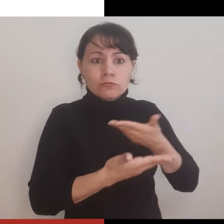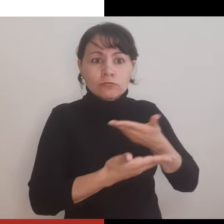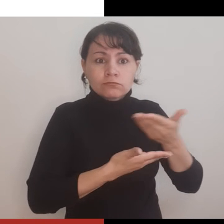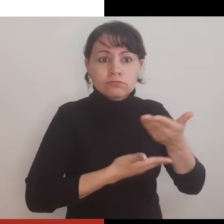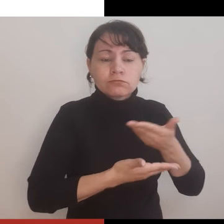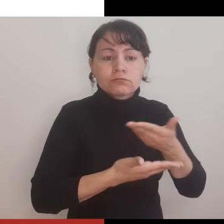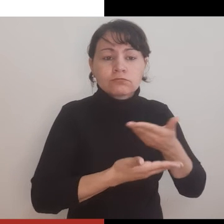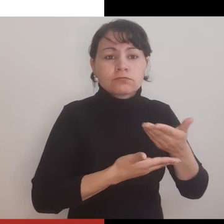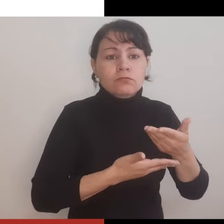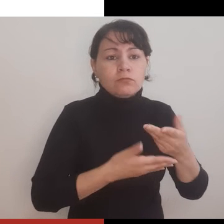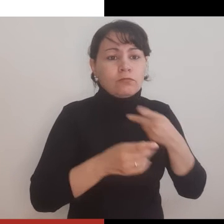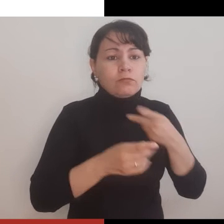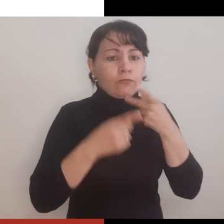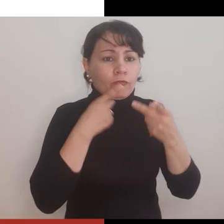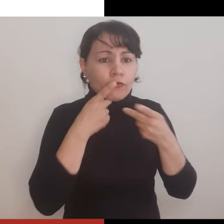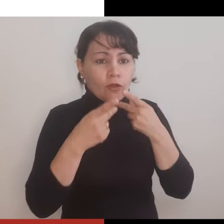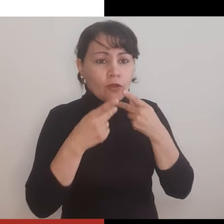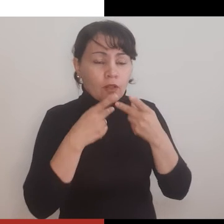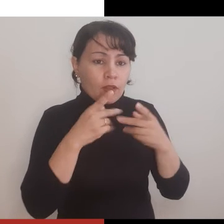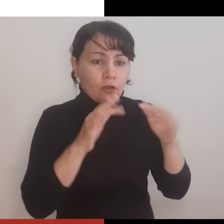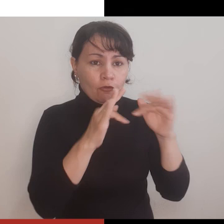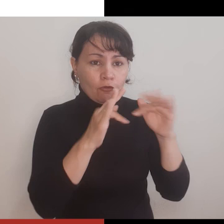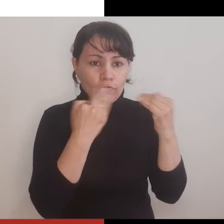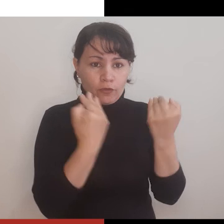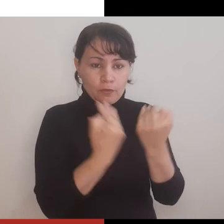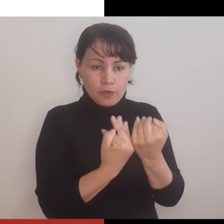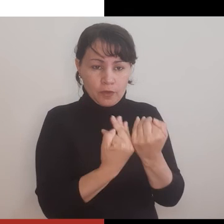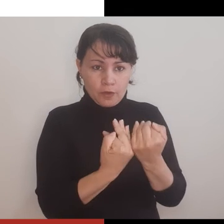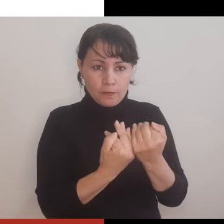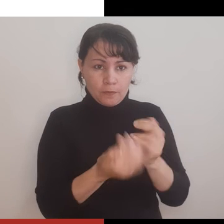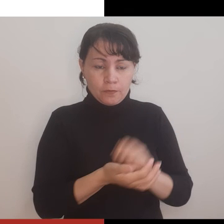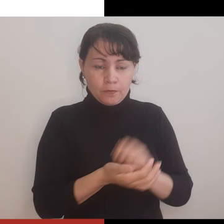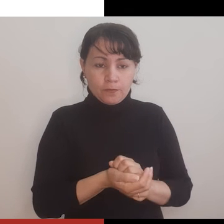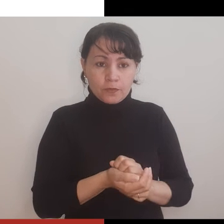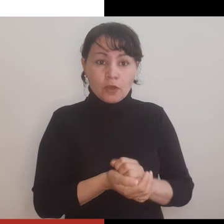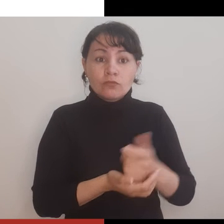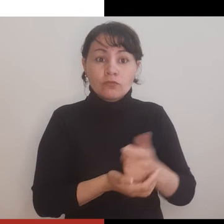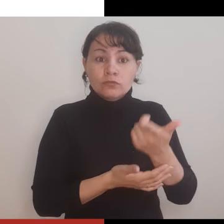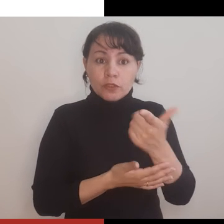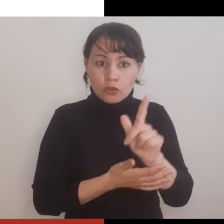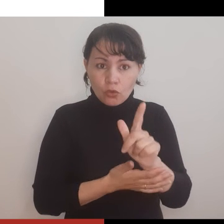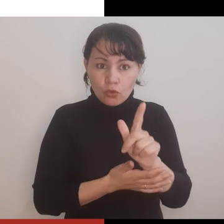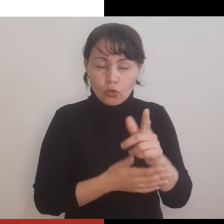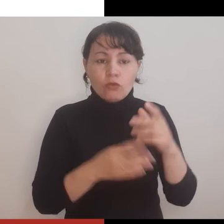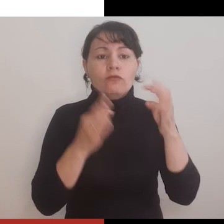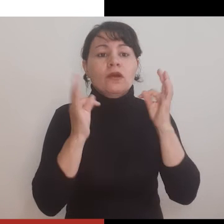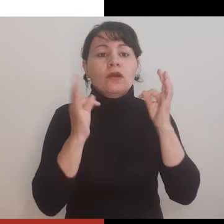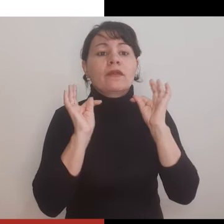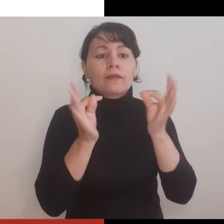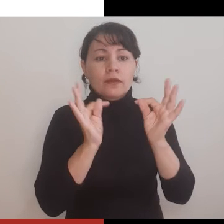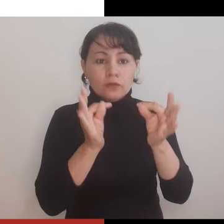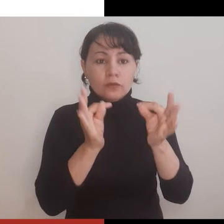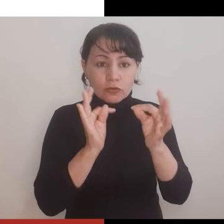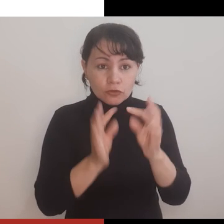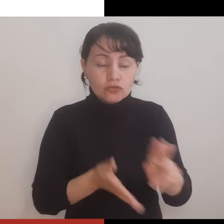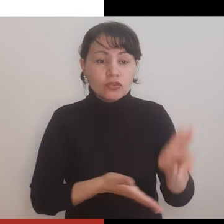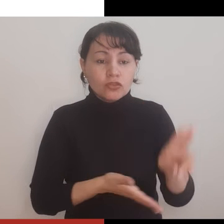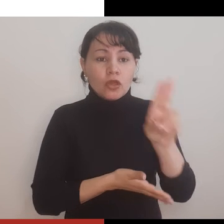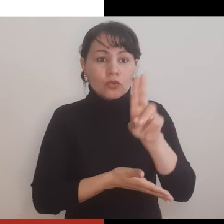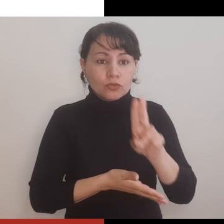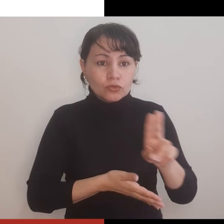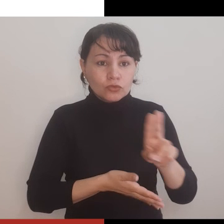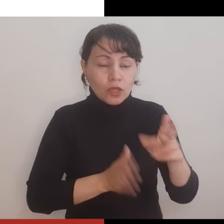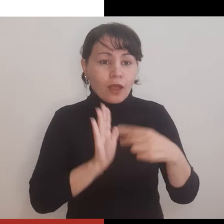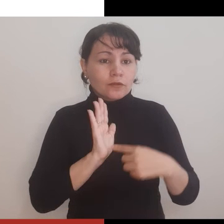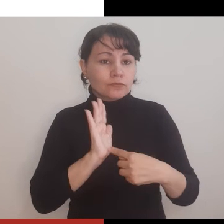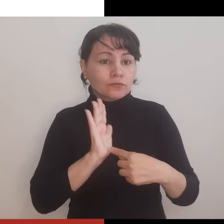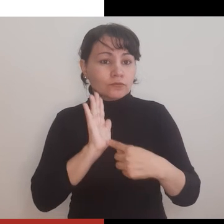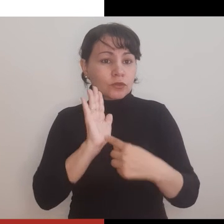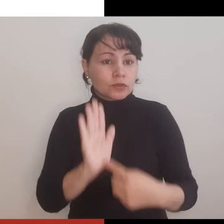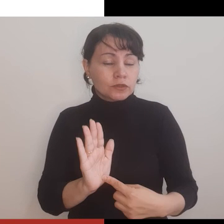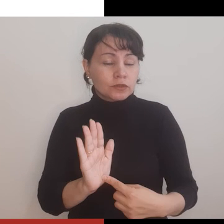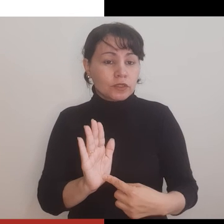com a sua família. Daí, mais uma vez, a tecnologia sendo destacada como um benefício